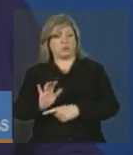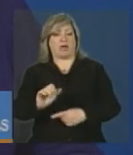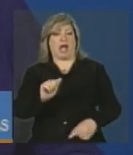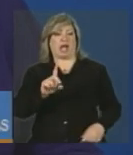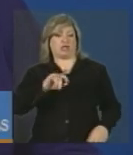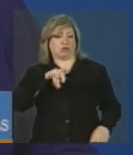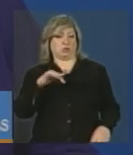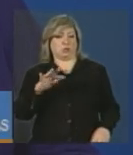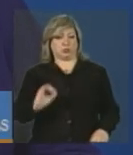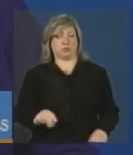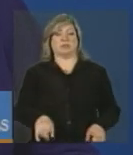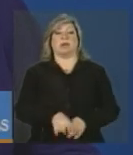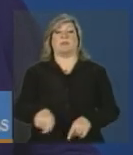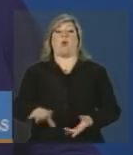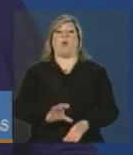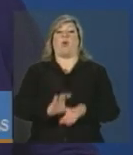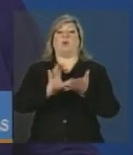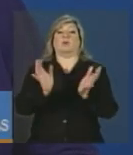conselho, para